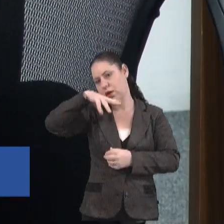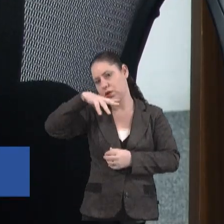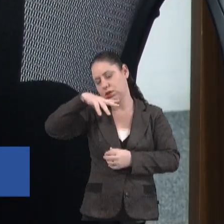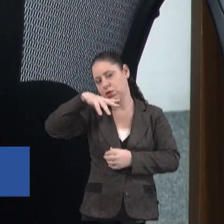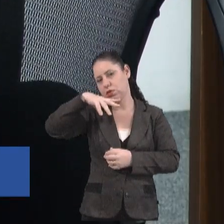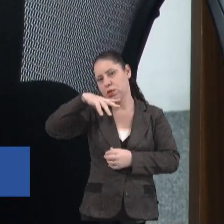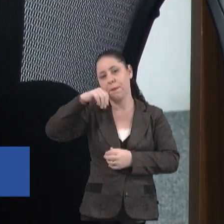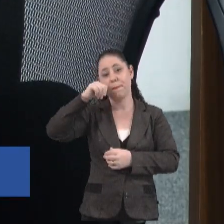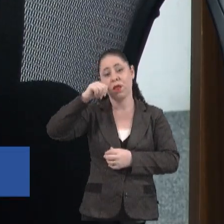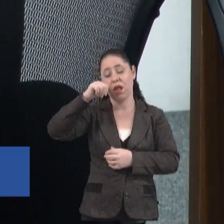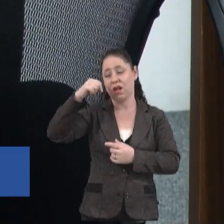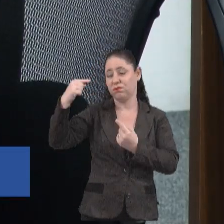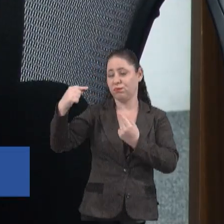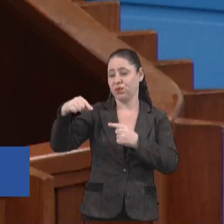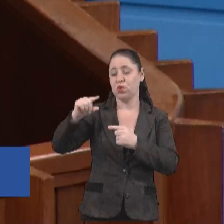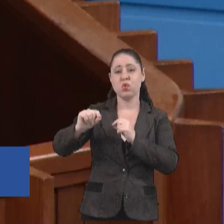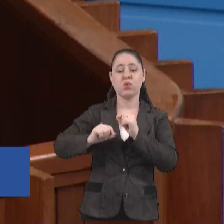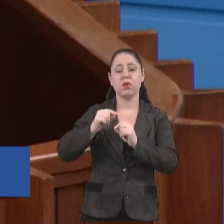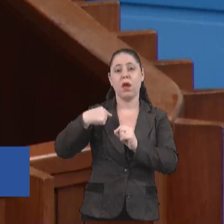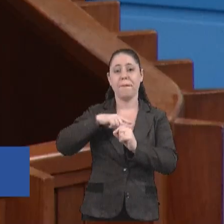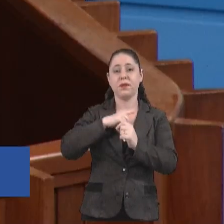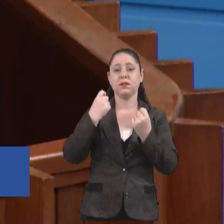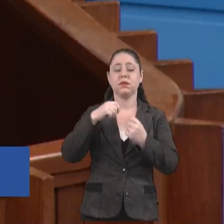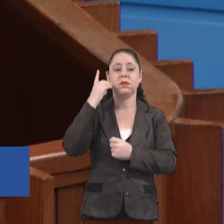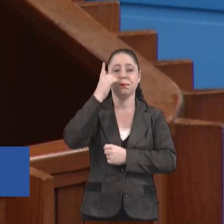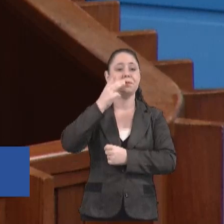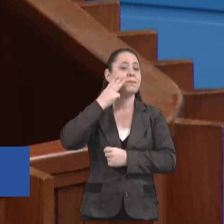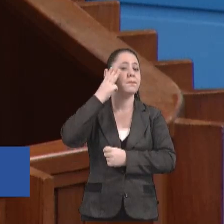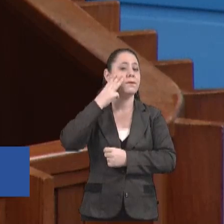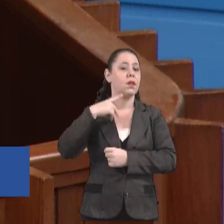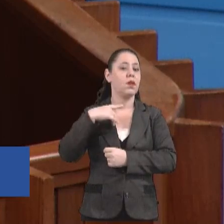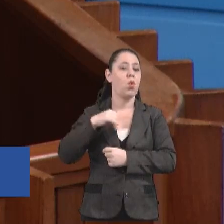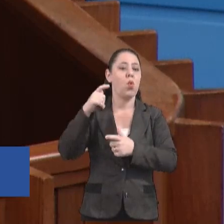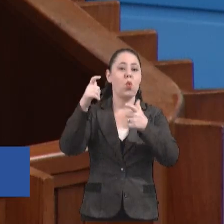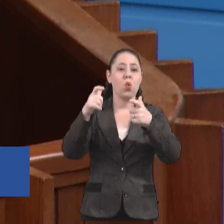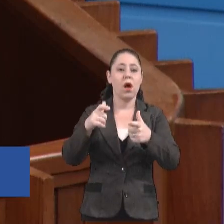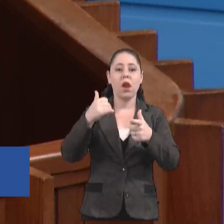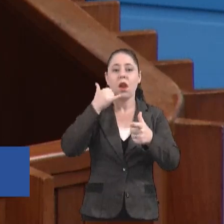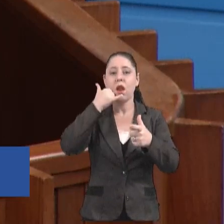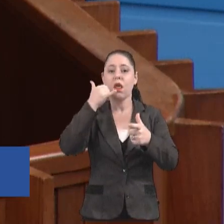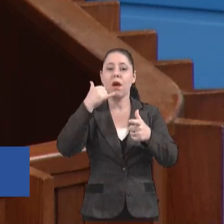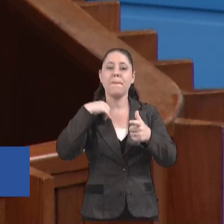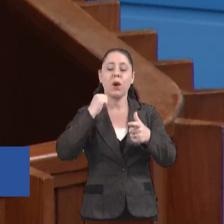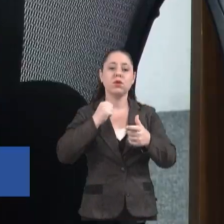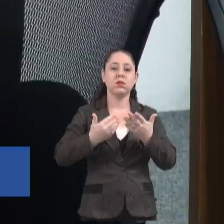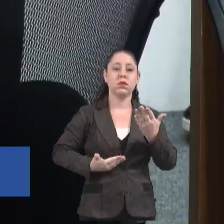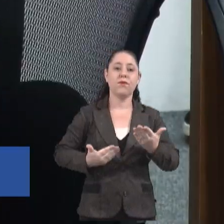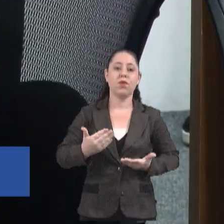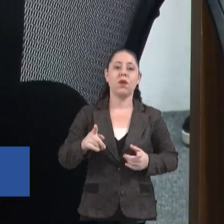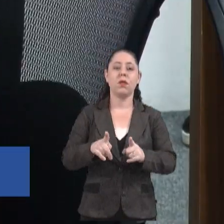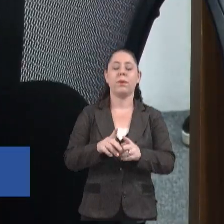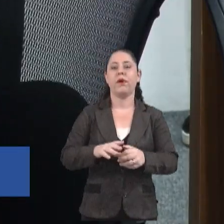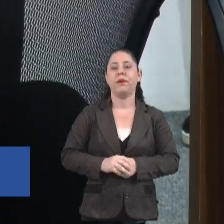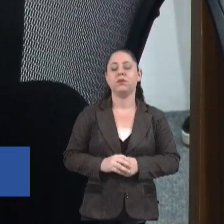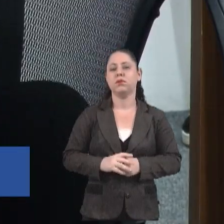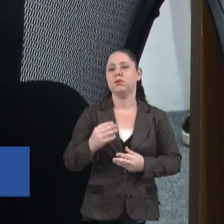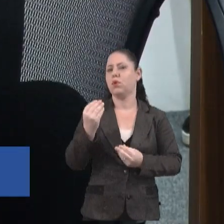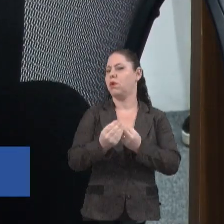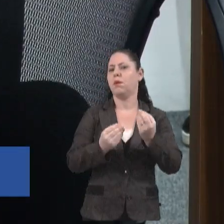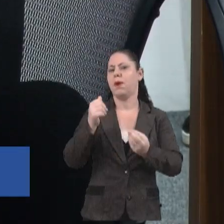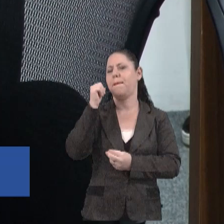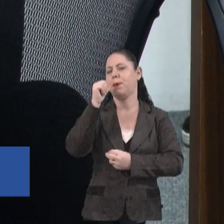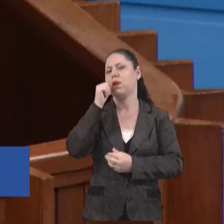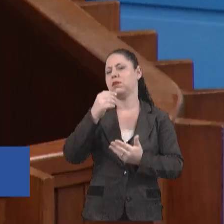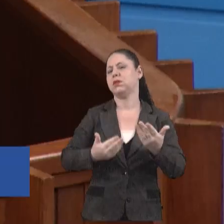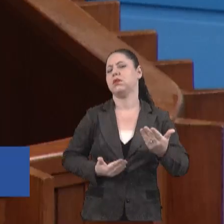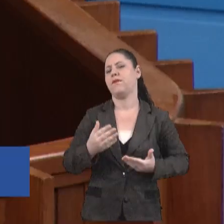mulheres, e nós precisamos, deputada Mara, ter um canal de escuta das mulheres servidoras. Como está a situação das